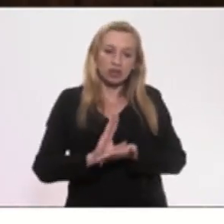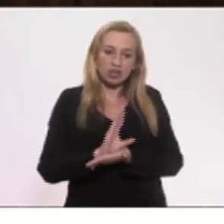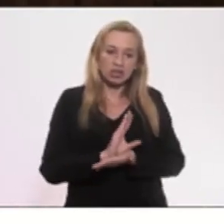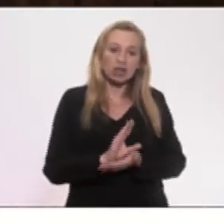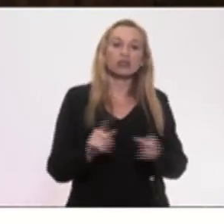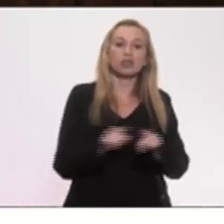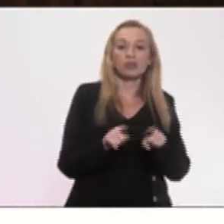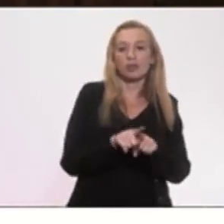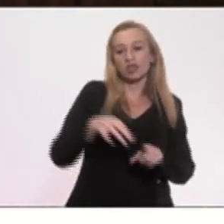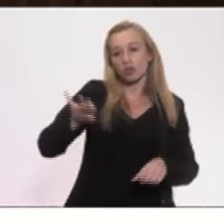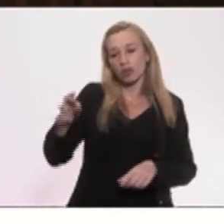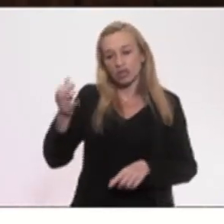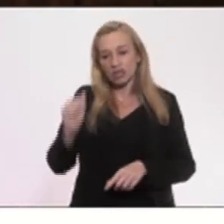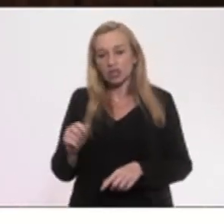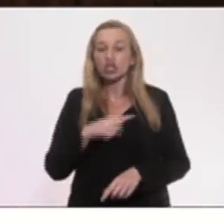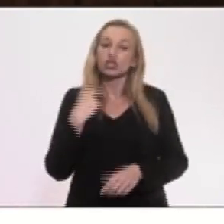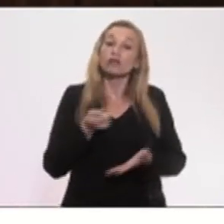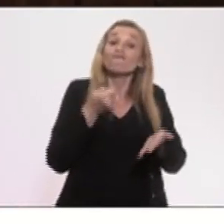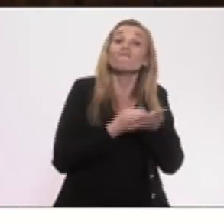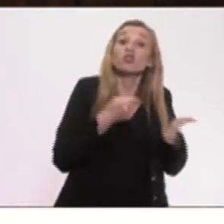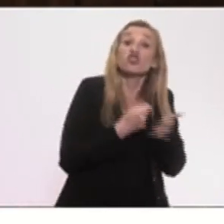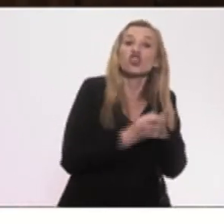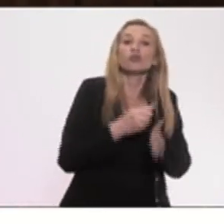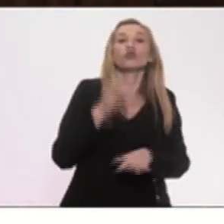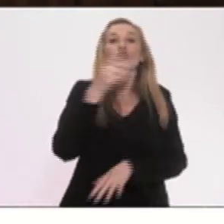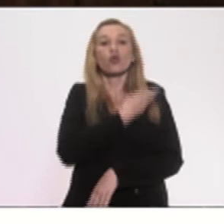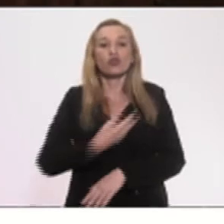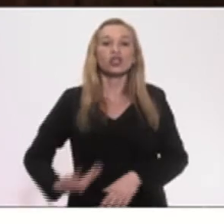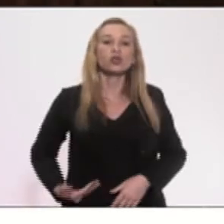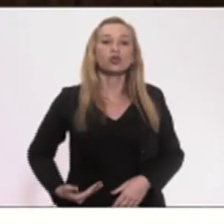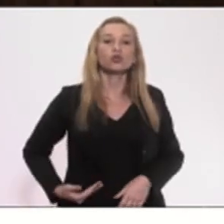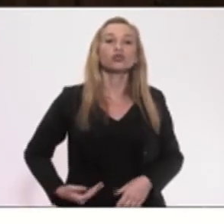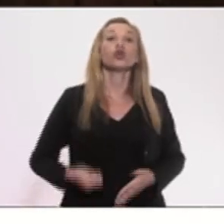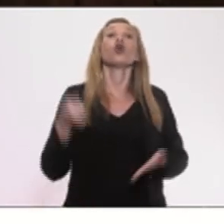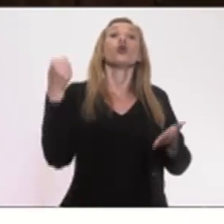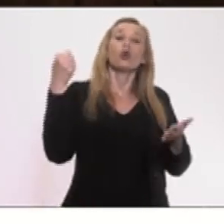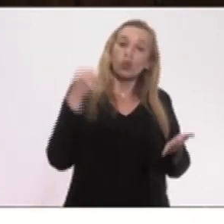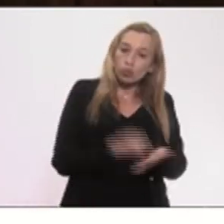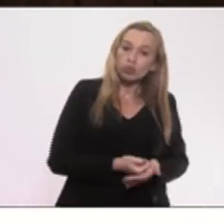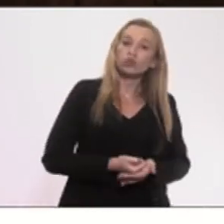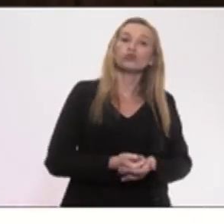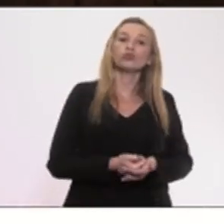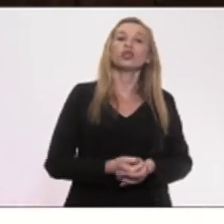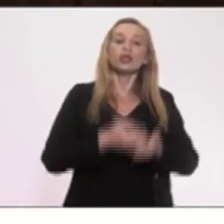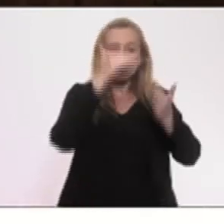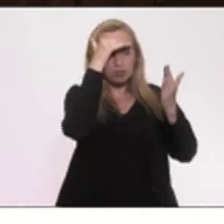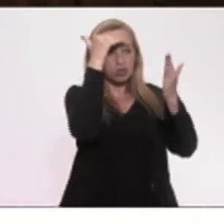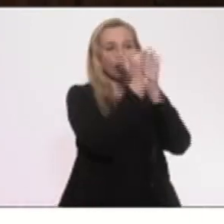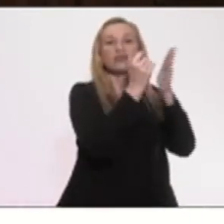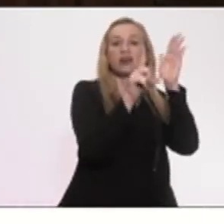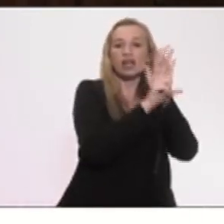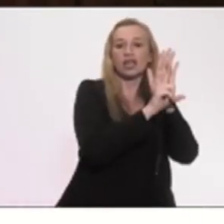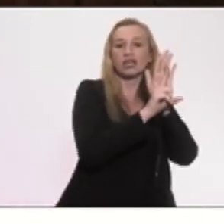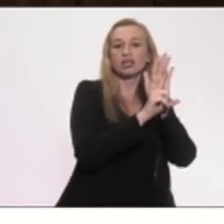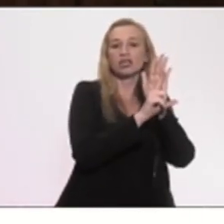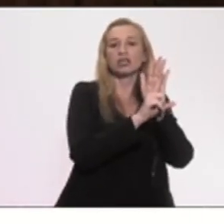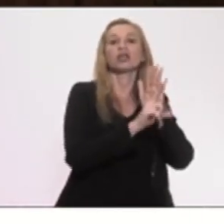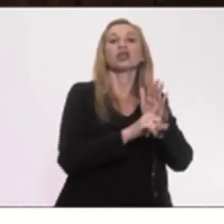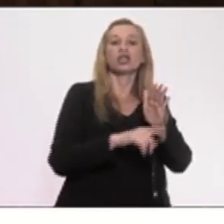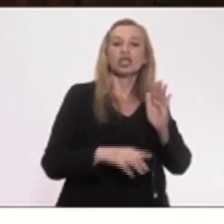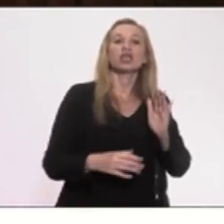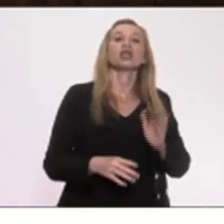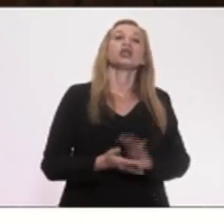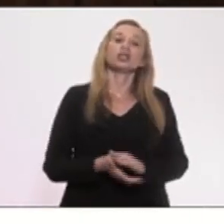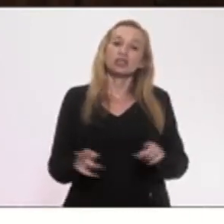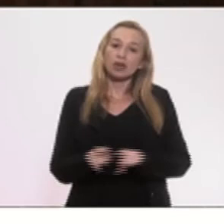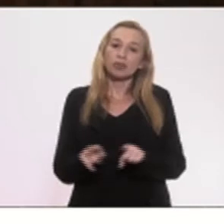região metropolitana, nós exigimos que o governador cumpra a Constituição, respeite a lei e, sobretudo, respeite os